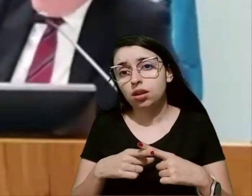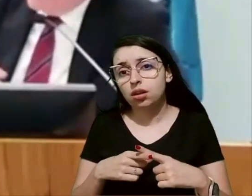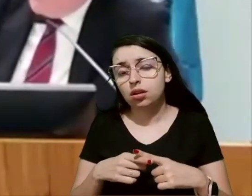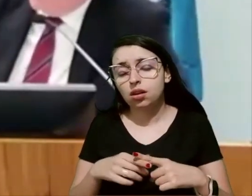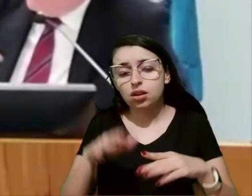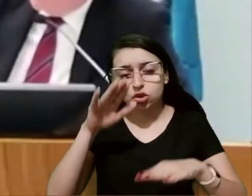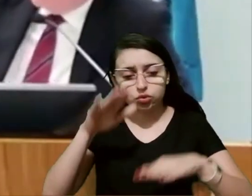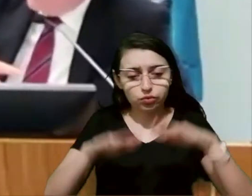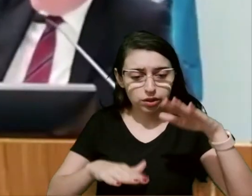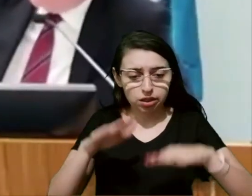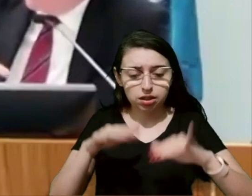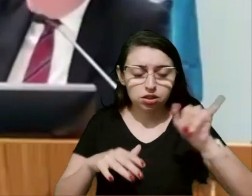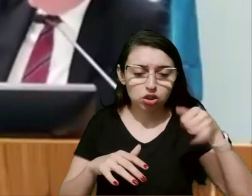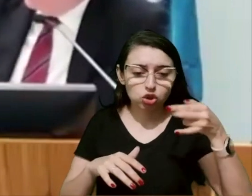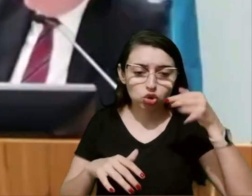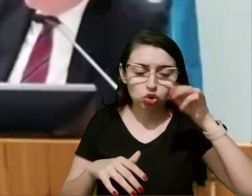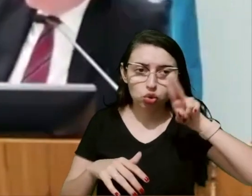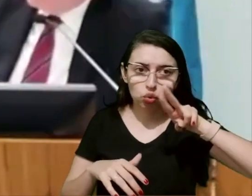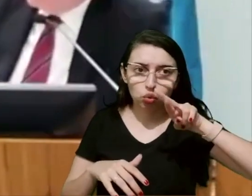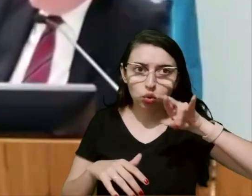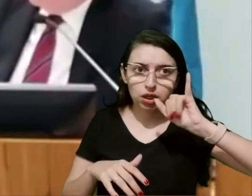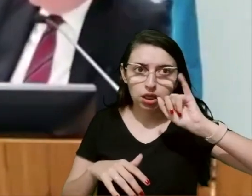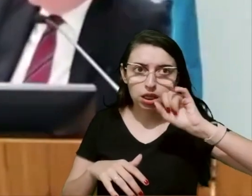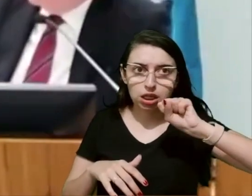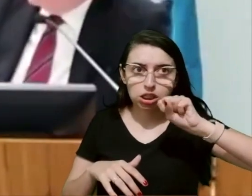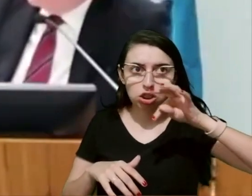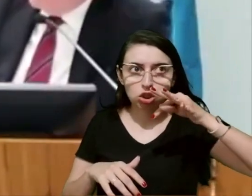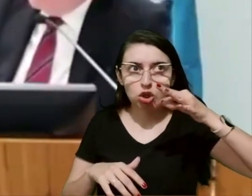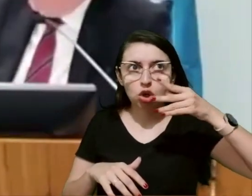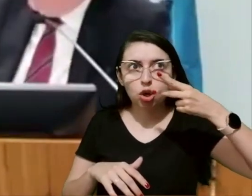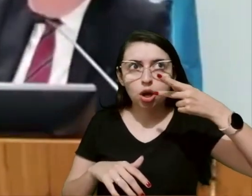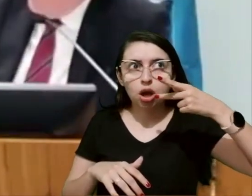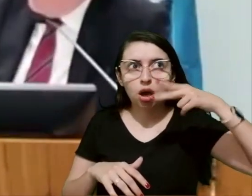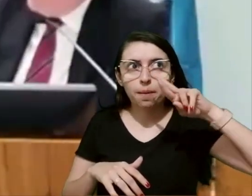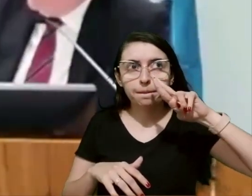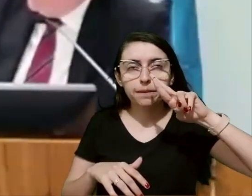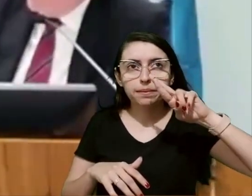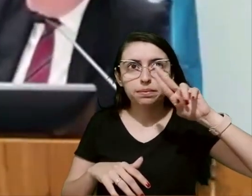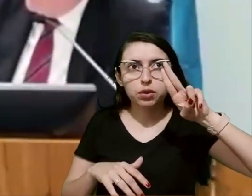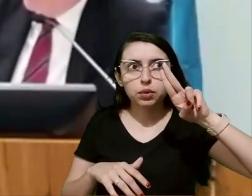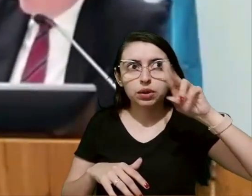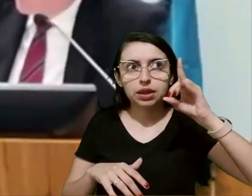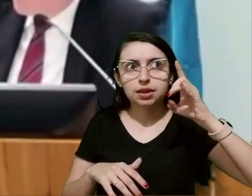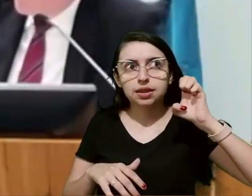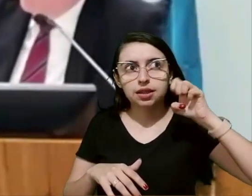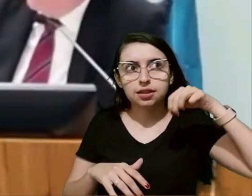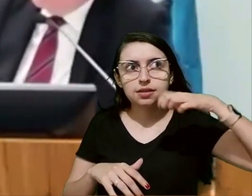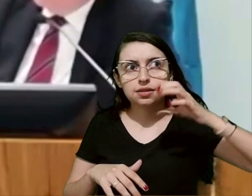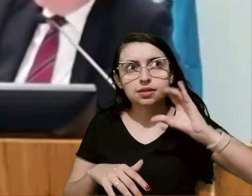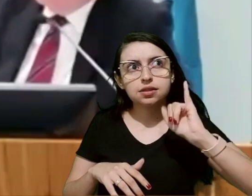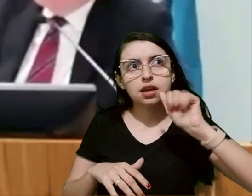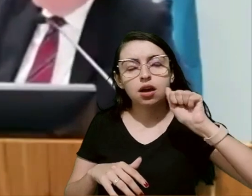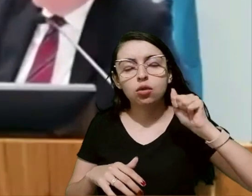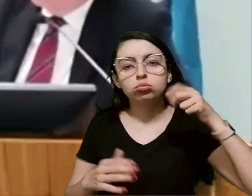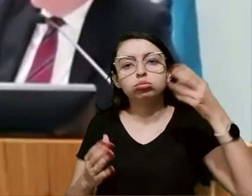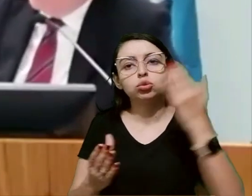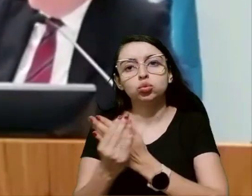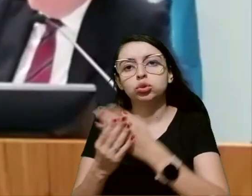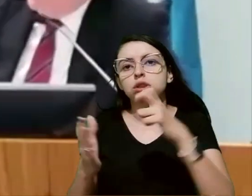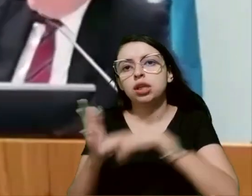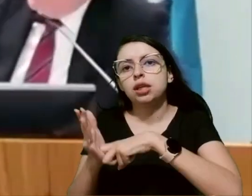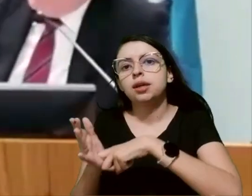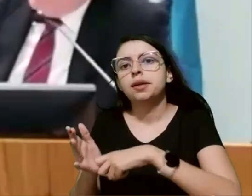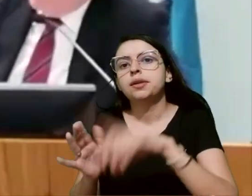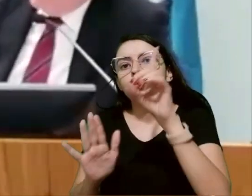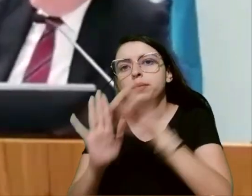Porque essa variação jurisprudencial, e especialmente quanto à dosimetria da pena no direito penal,